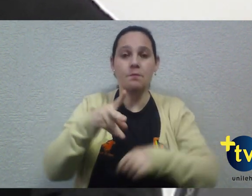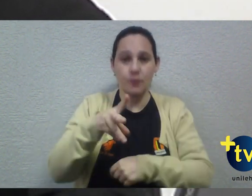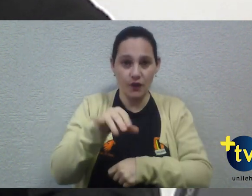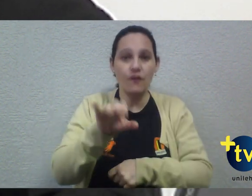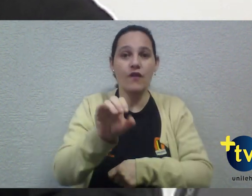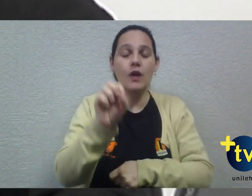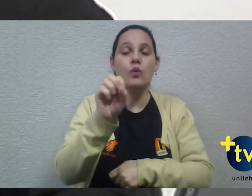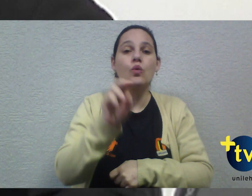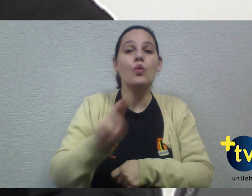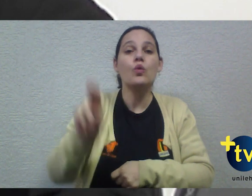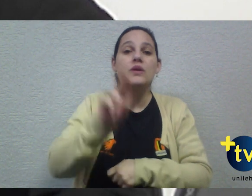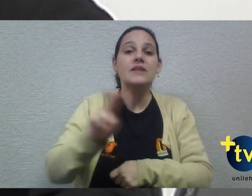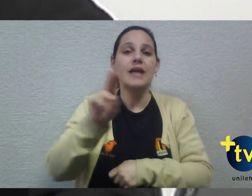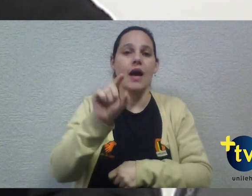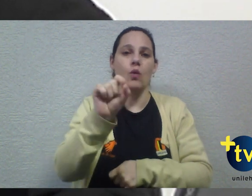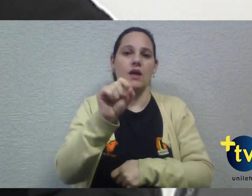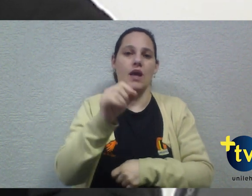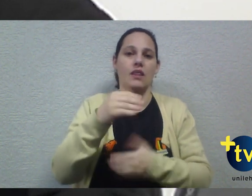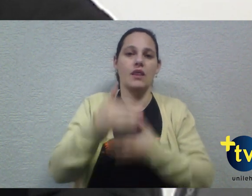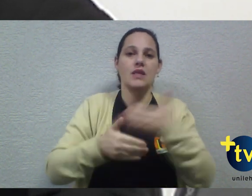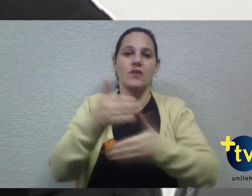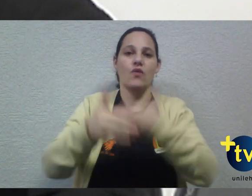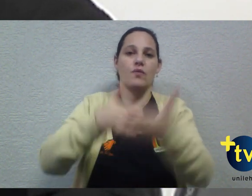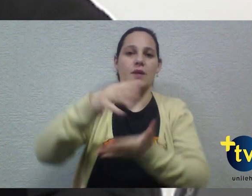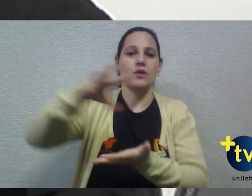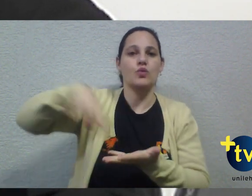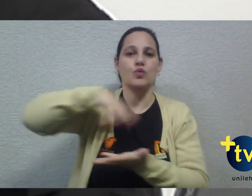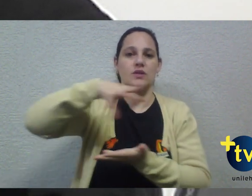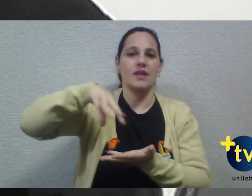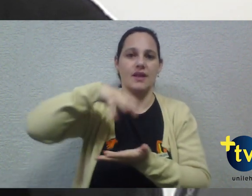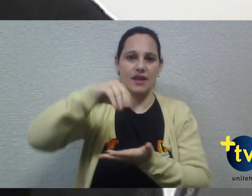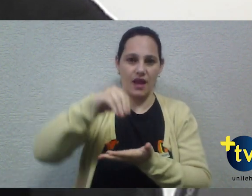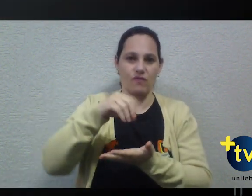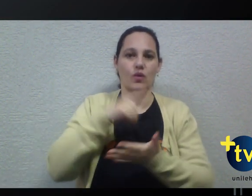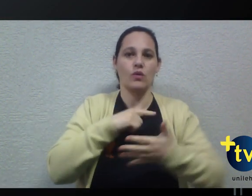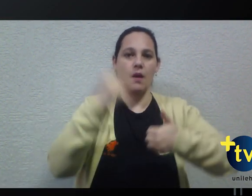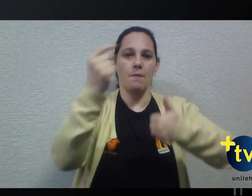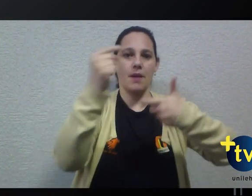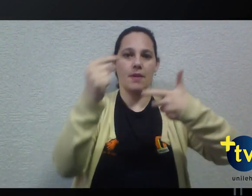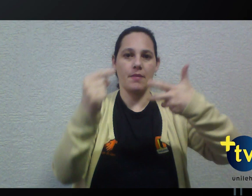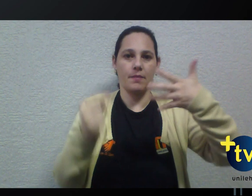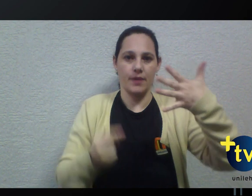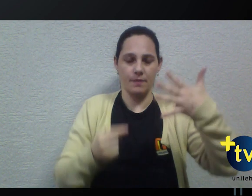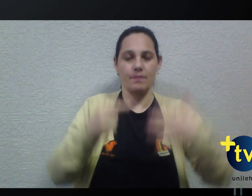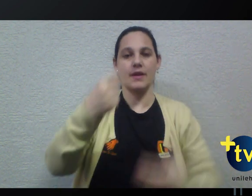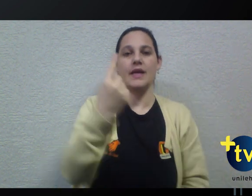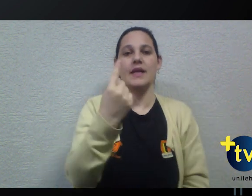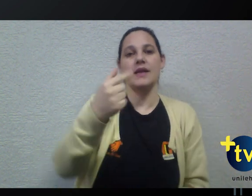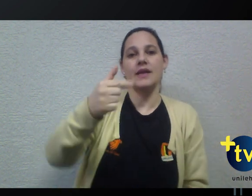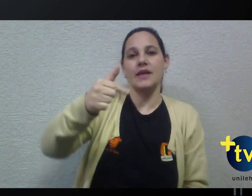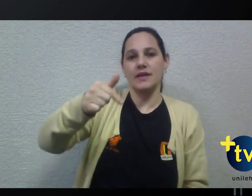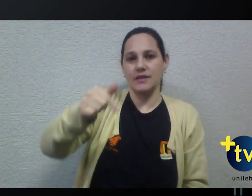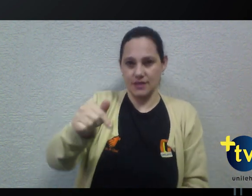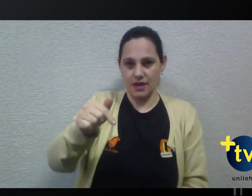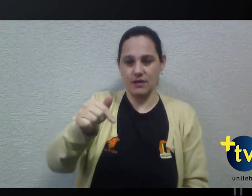vamos utilizar objetivos de desenvolvimento sustentável, que no total são 17, atribuídas pela Agenda